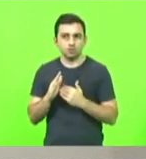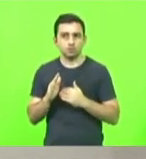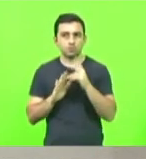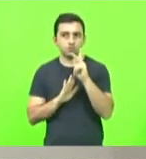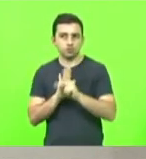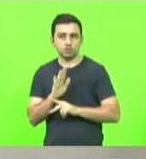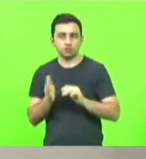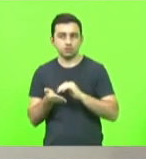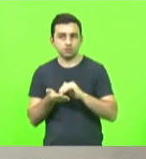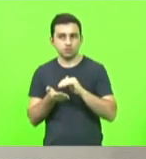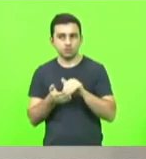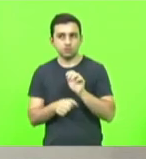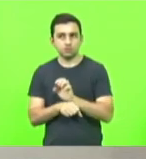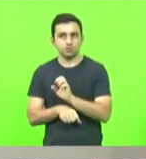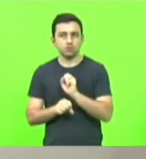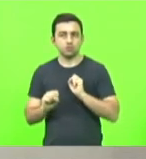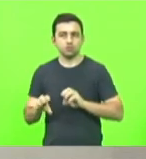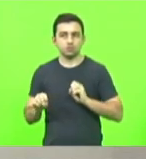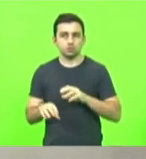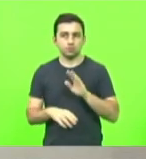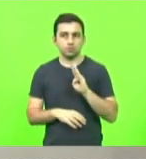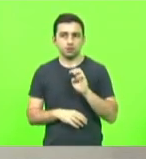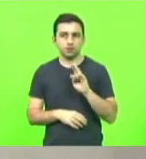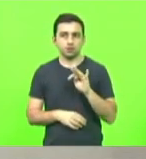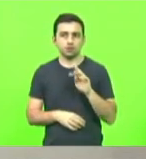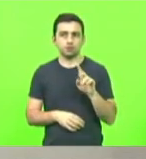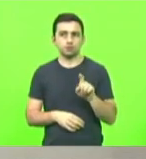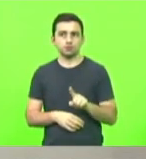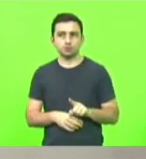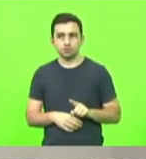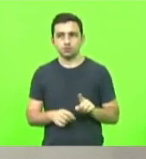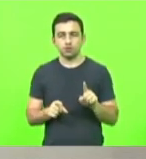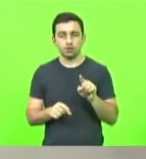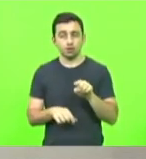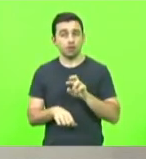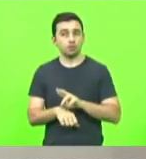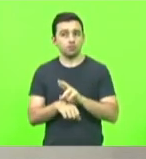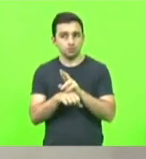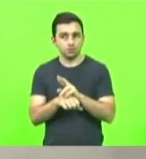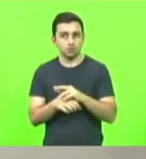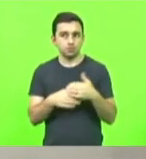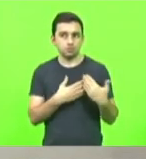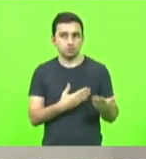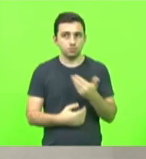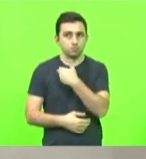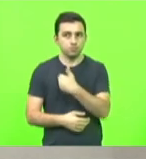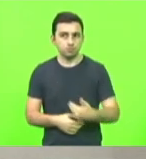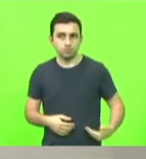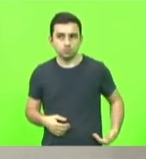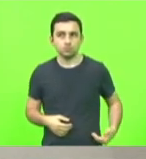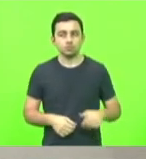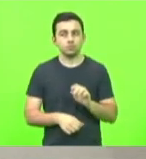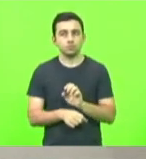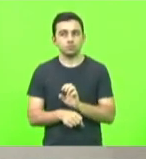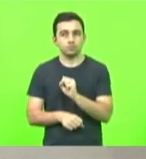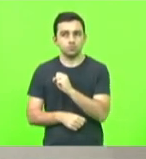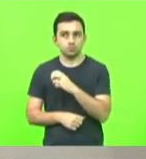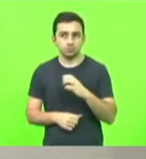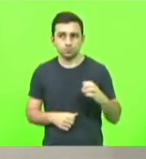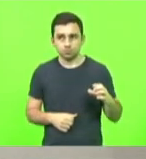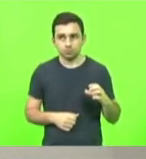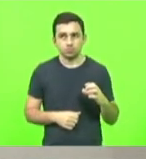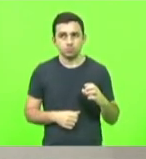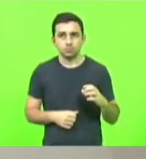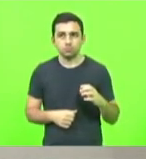da Educação, Beatriz Andrade, neste ato, representando o gabinete do governador do Estado de Santa Catarina,